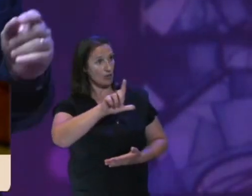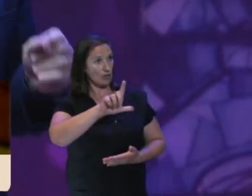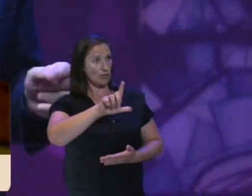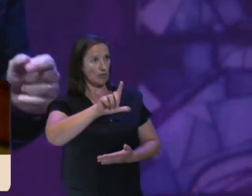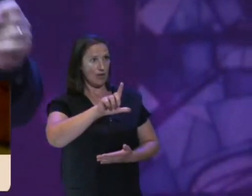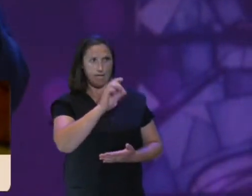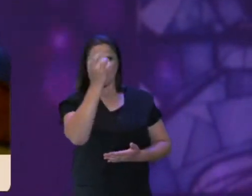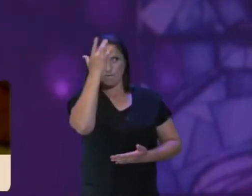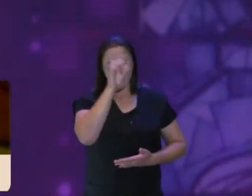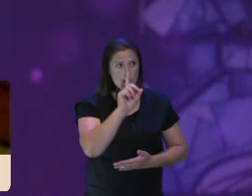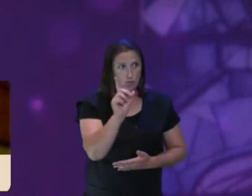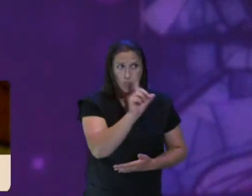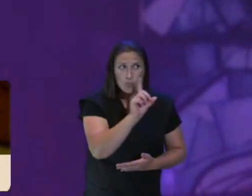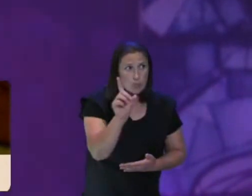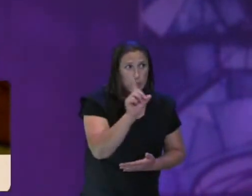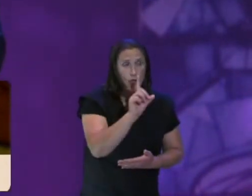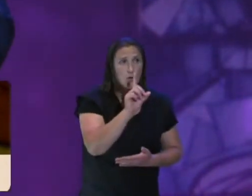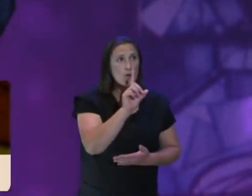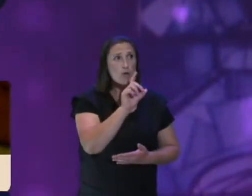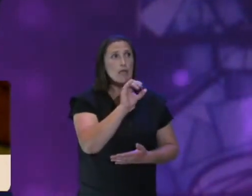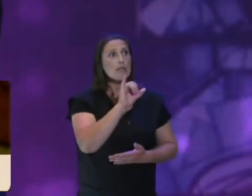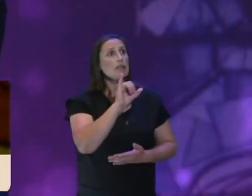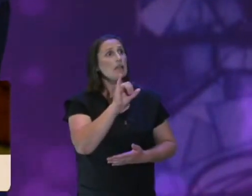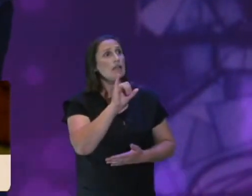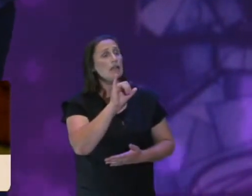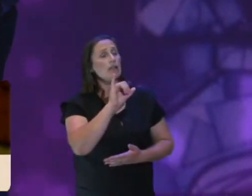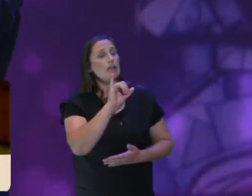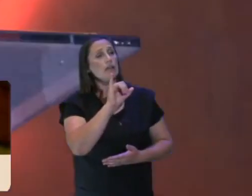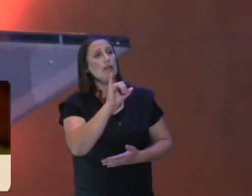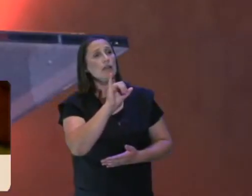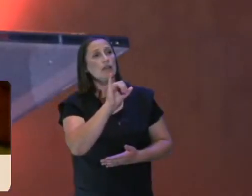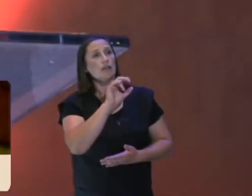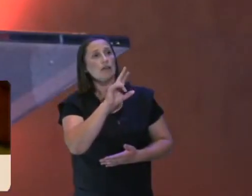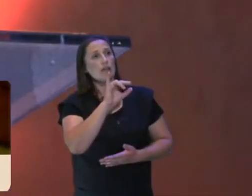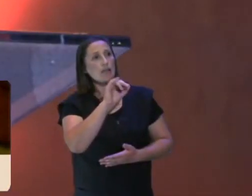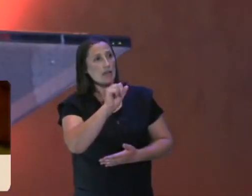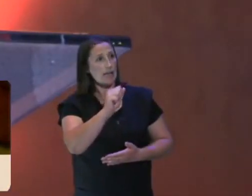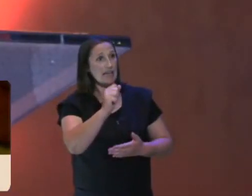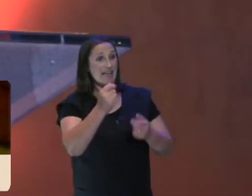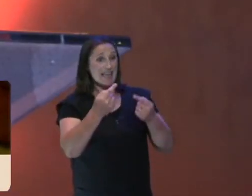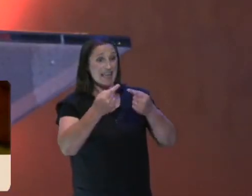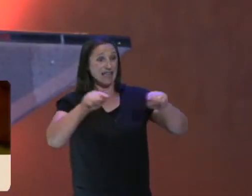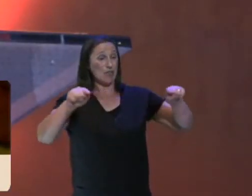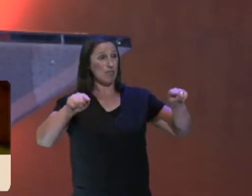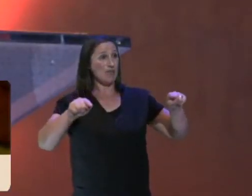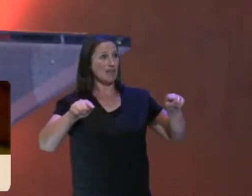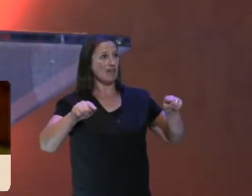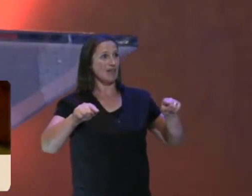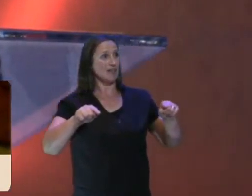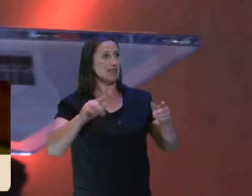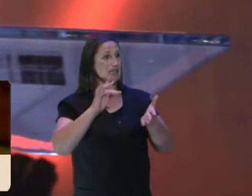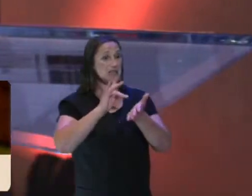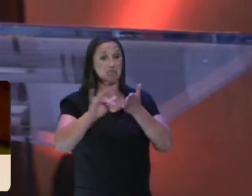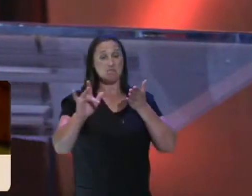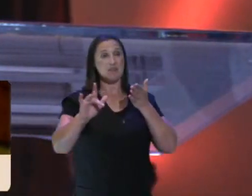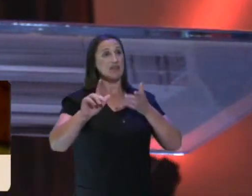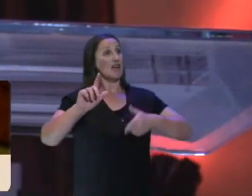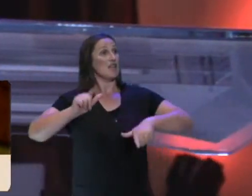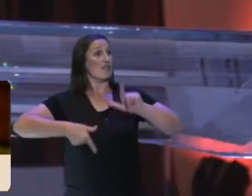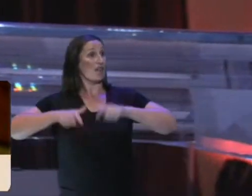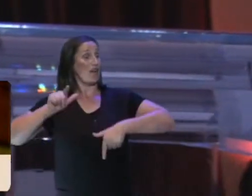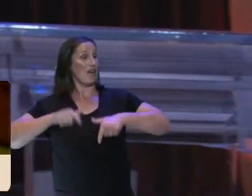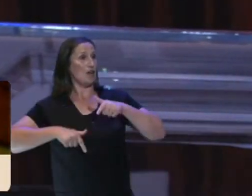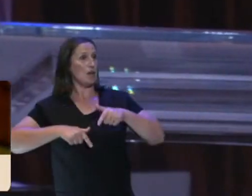Porque a Síria nesse tempo era inimiga de Israel. Agora você imagina o profeta